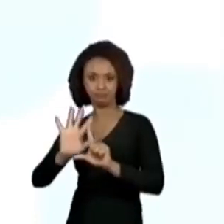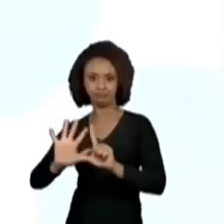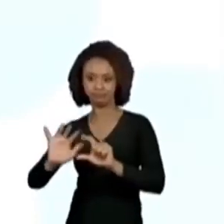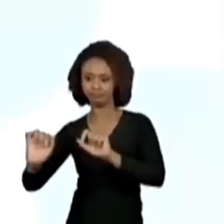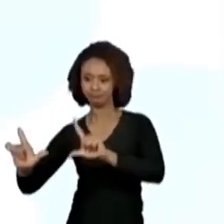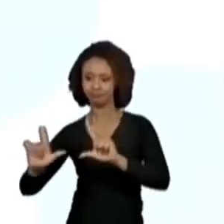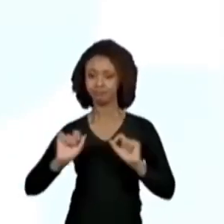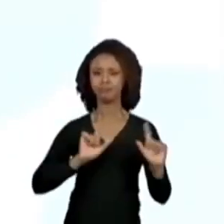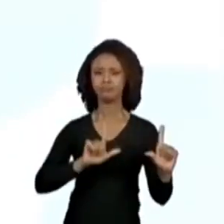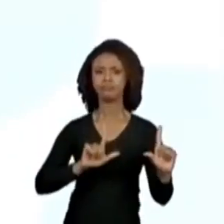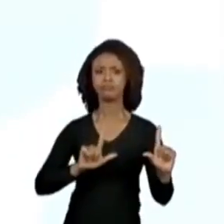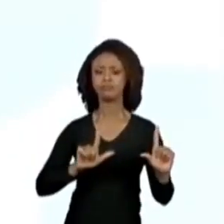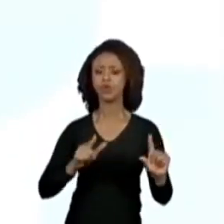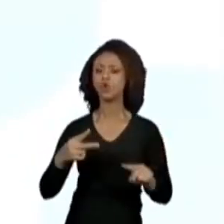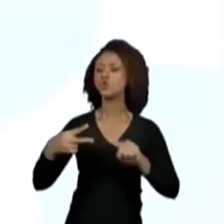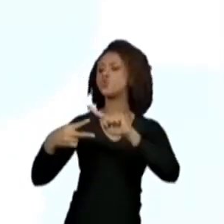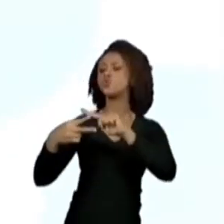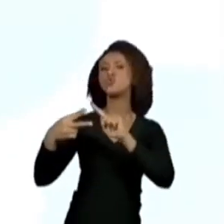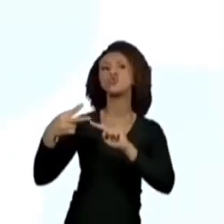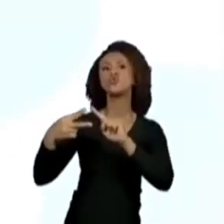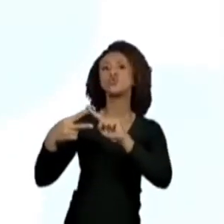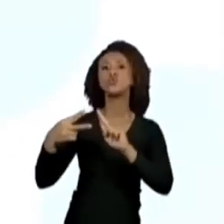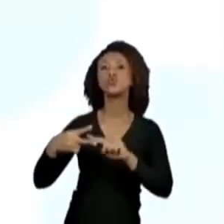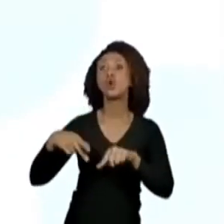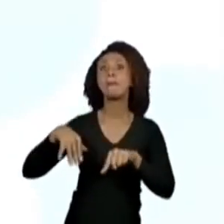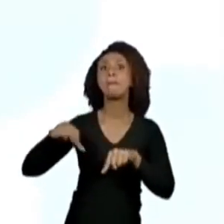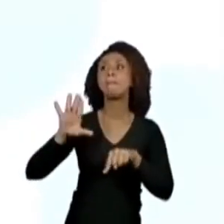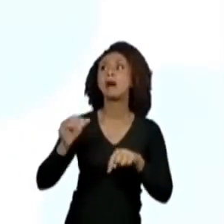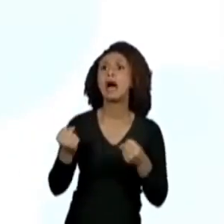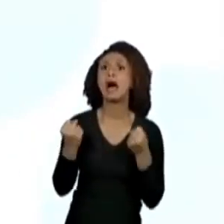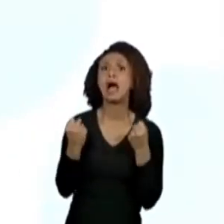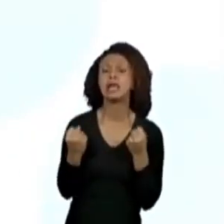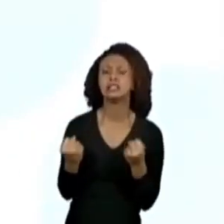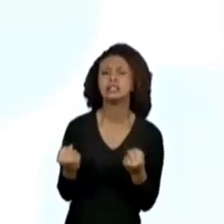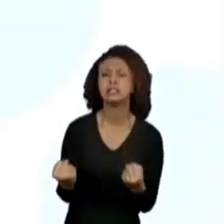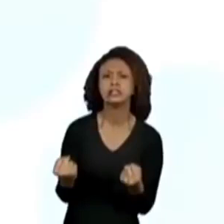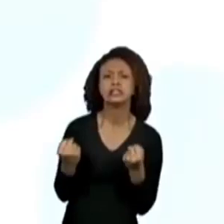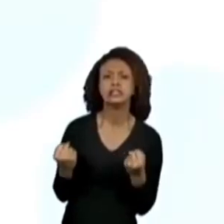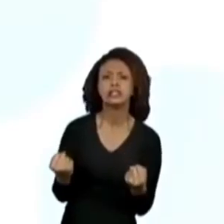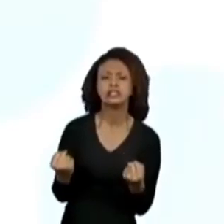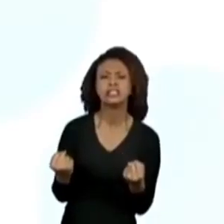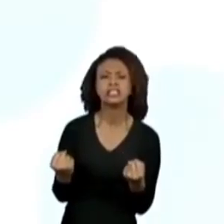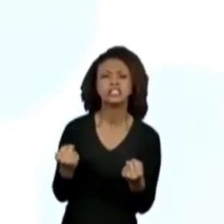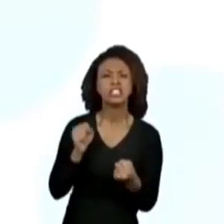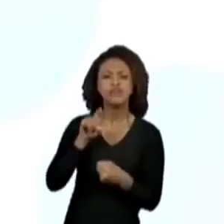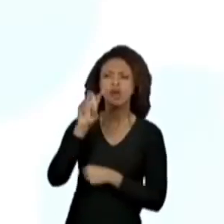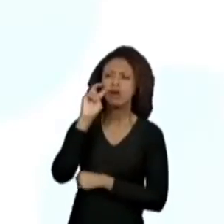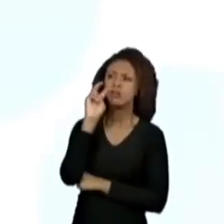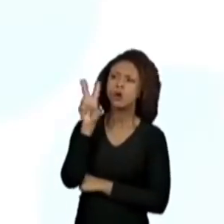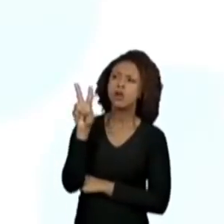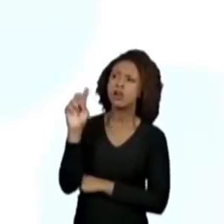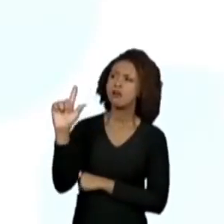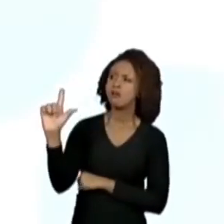desses dois pássaros você acha que é o mais pesado? Será que só de olhar